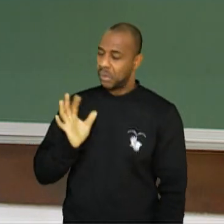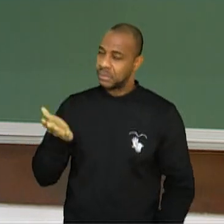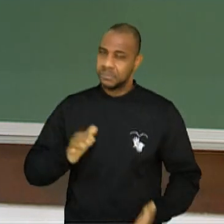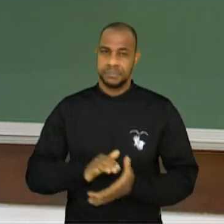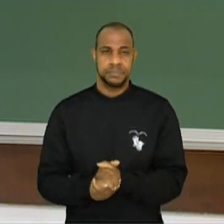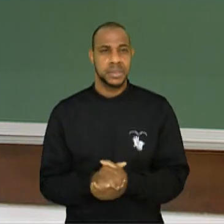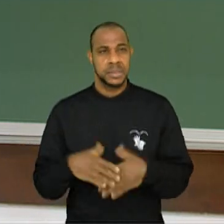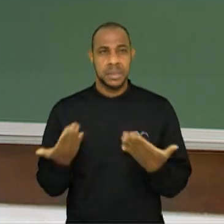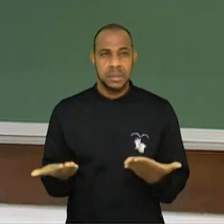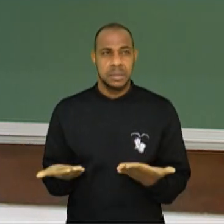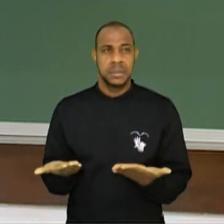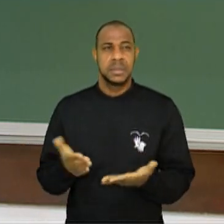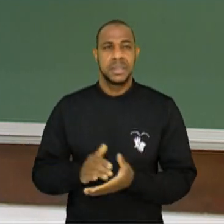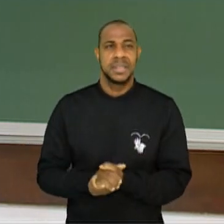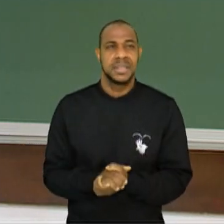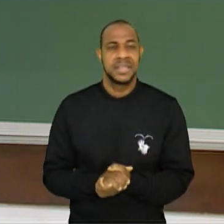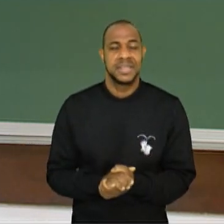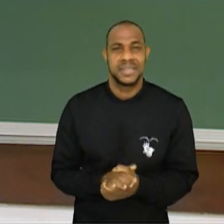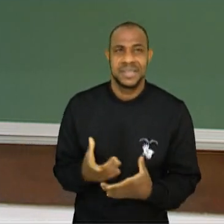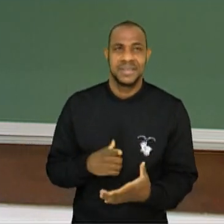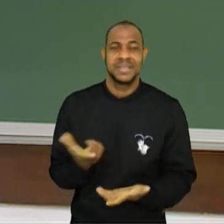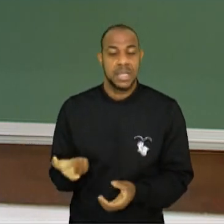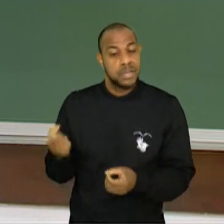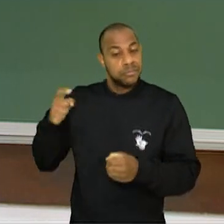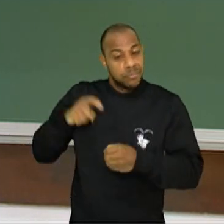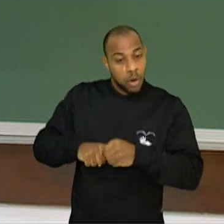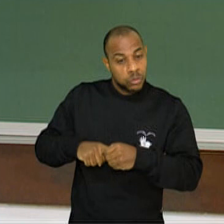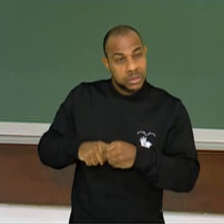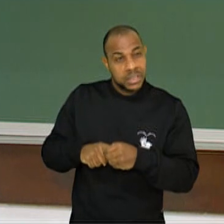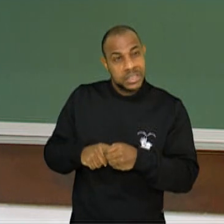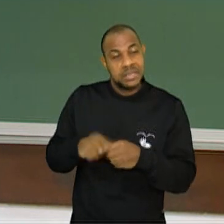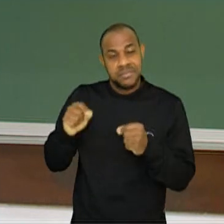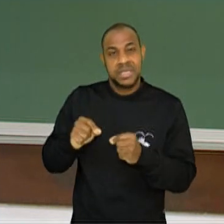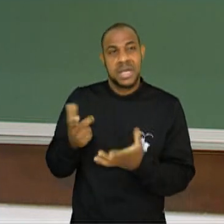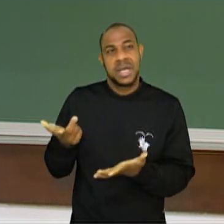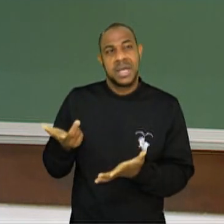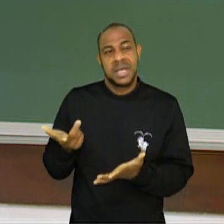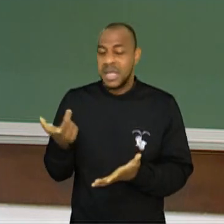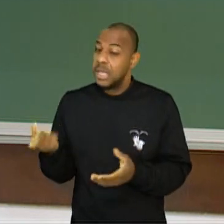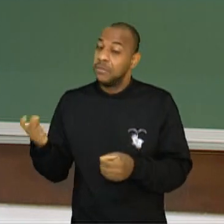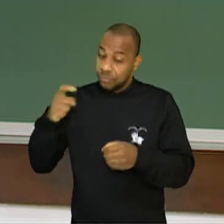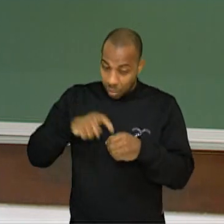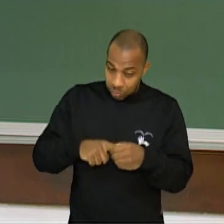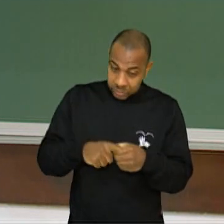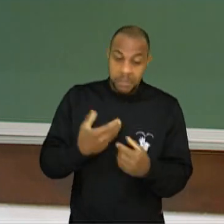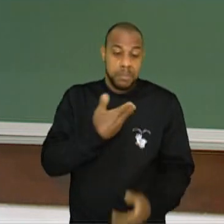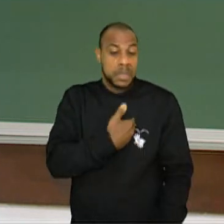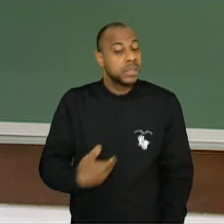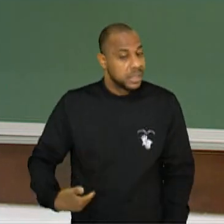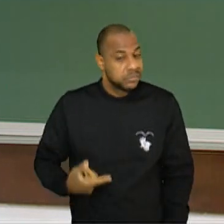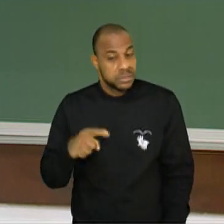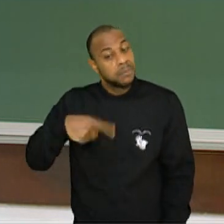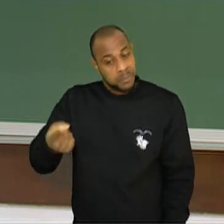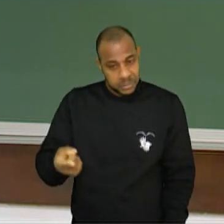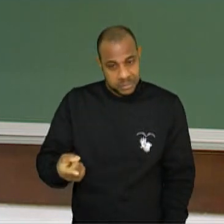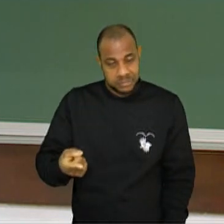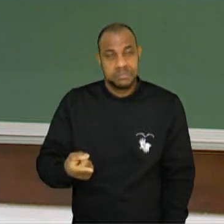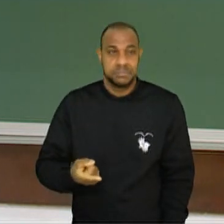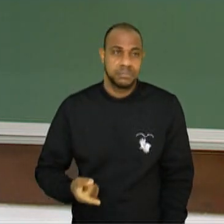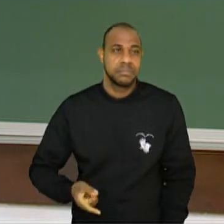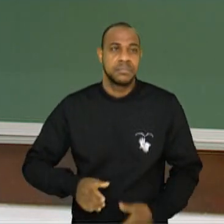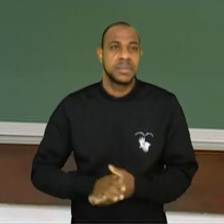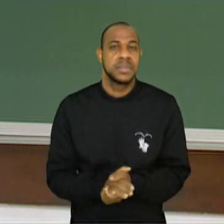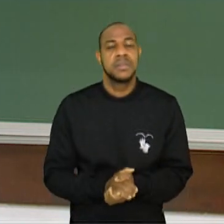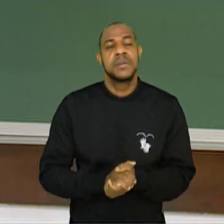ela continua presente no Rio Grande do Sul, tanto que ele volta e fica presidente pelas vias eleitorais novamente, né? Então, ainda é um